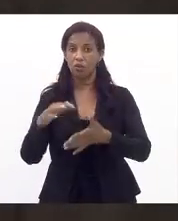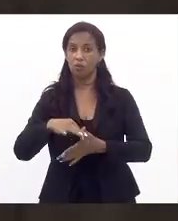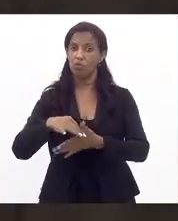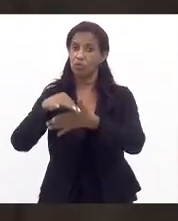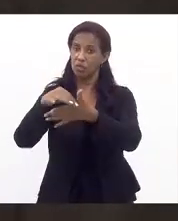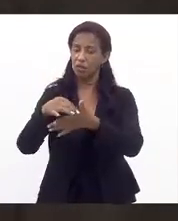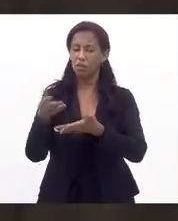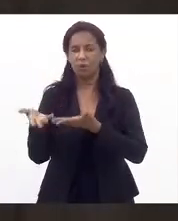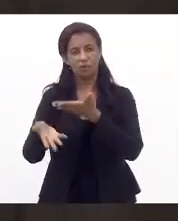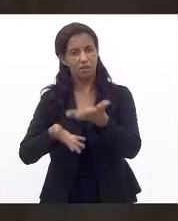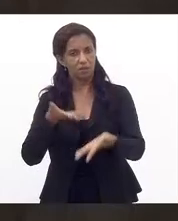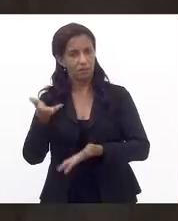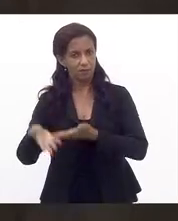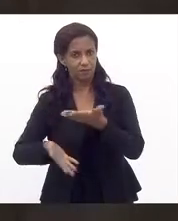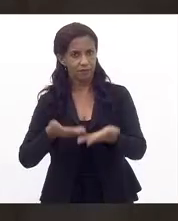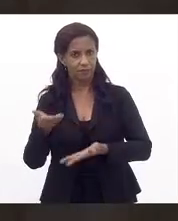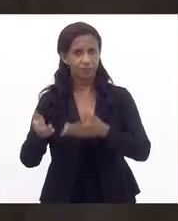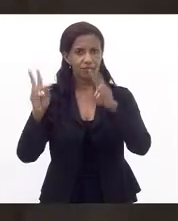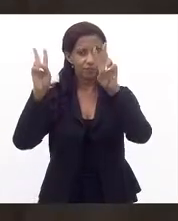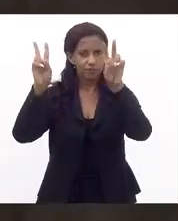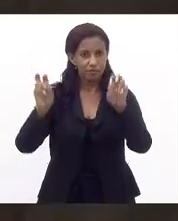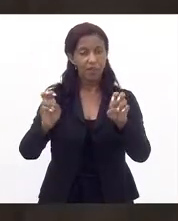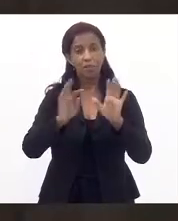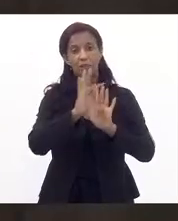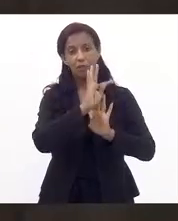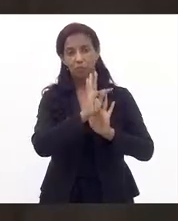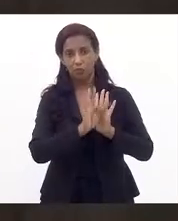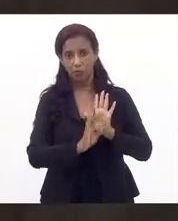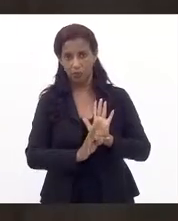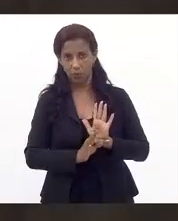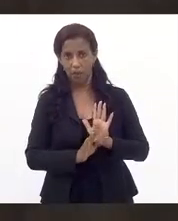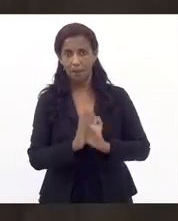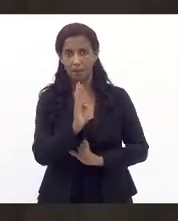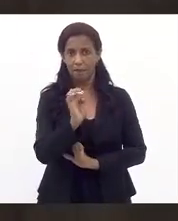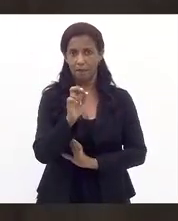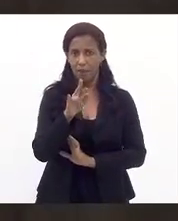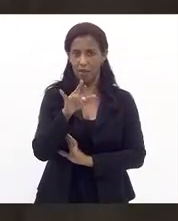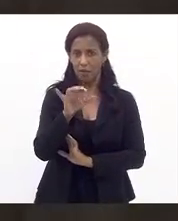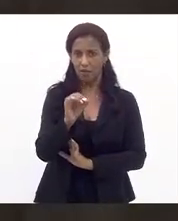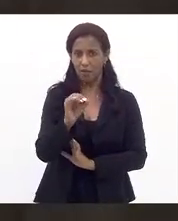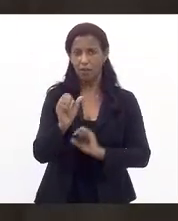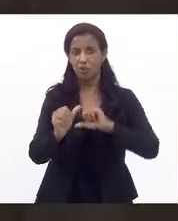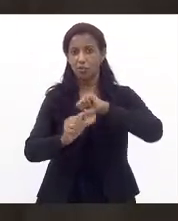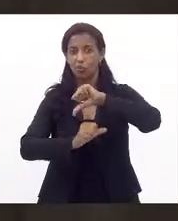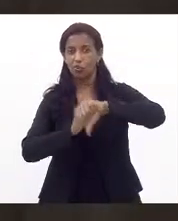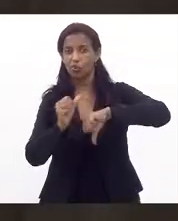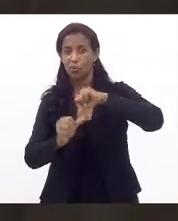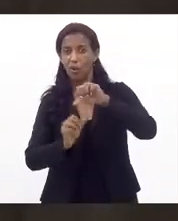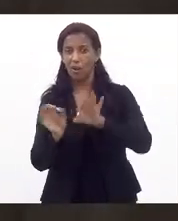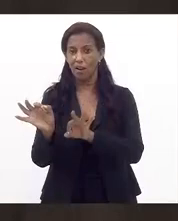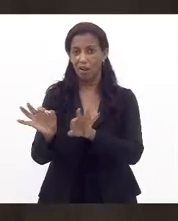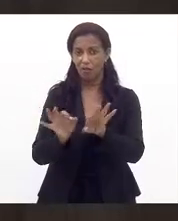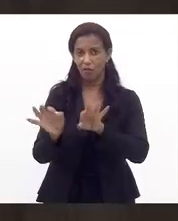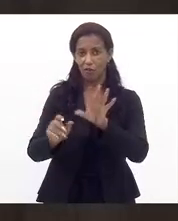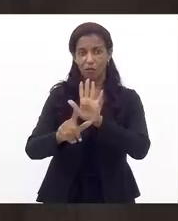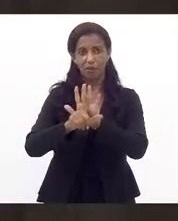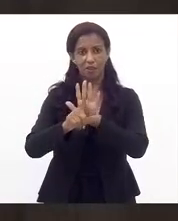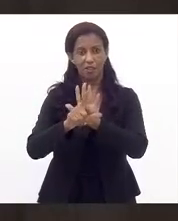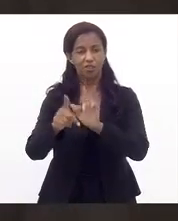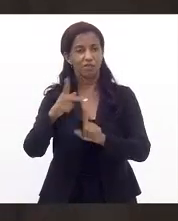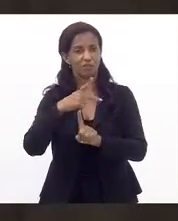acredito deve ter sido tratado esse tema pela redação de botar benefícios previdenciários na forma da legislação